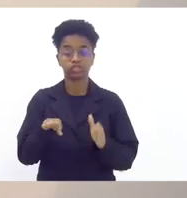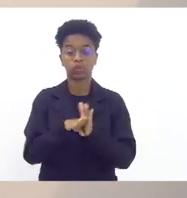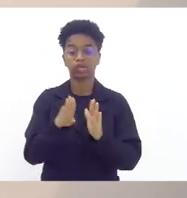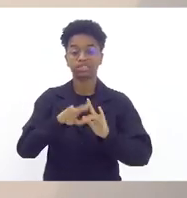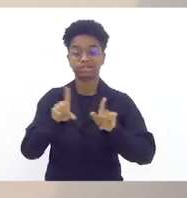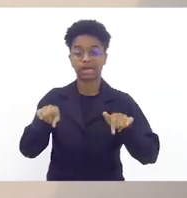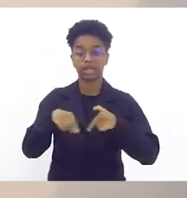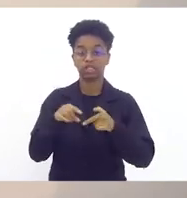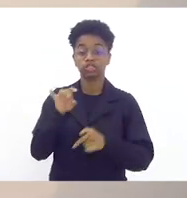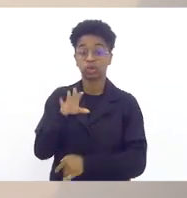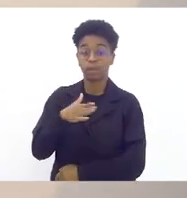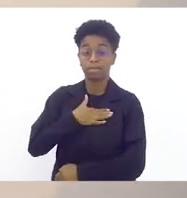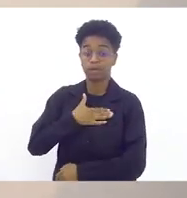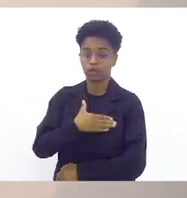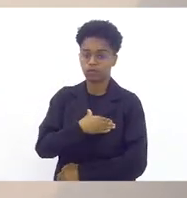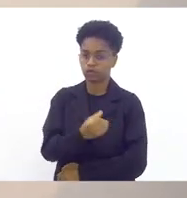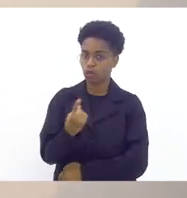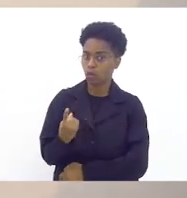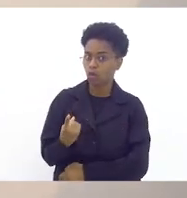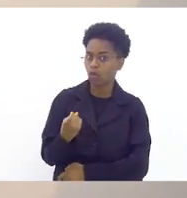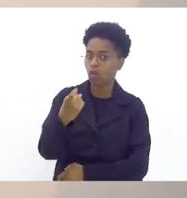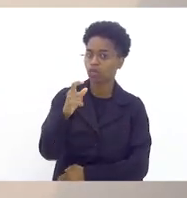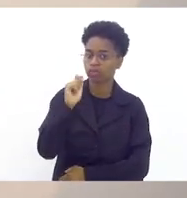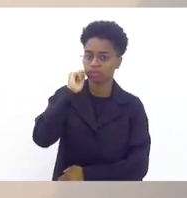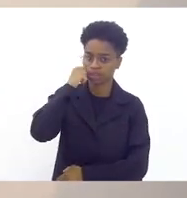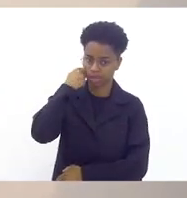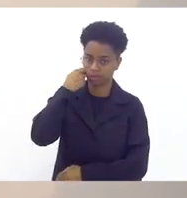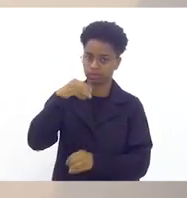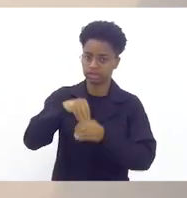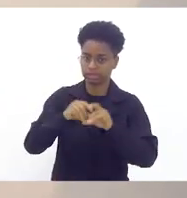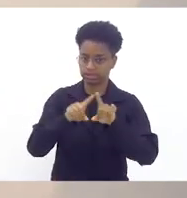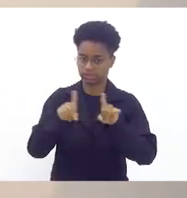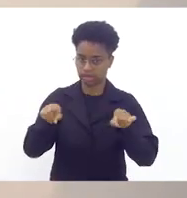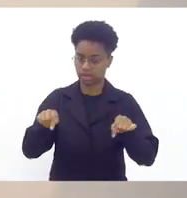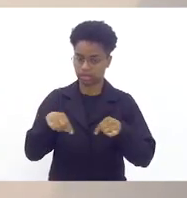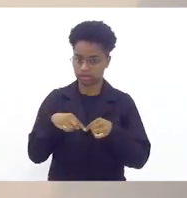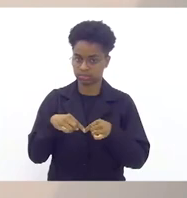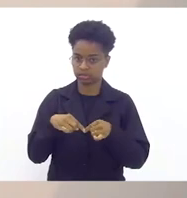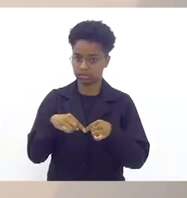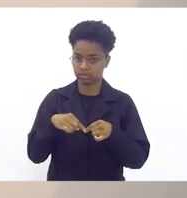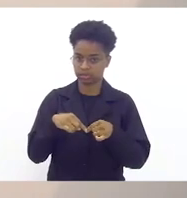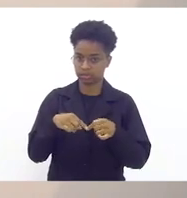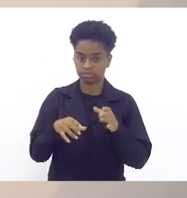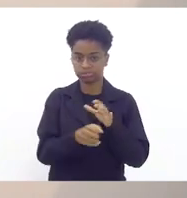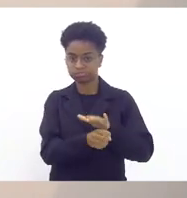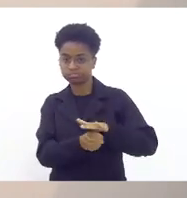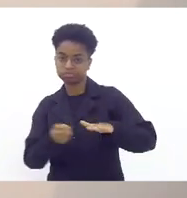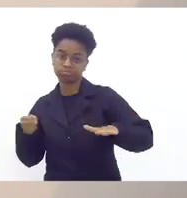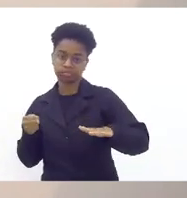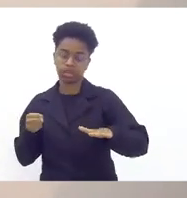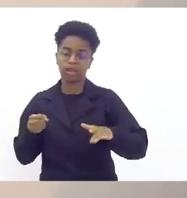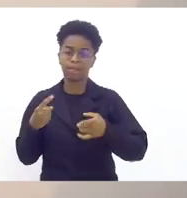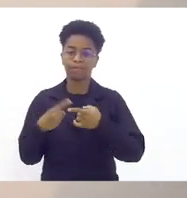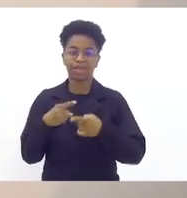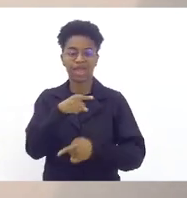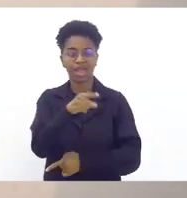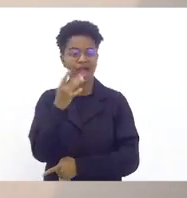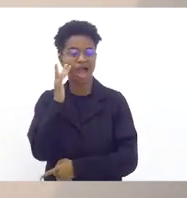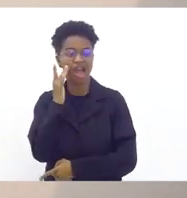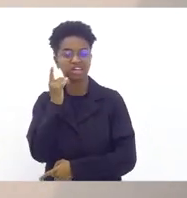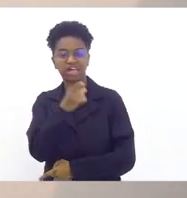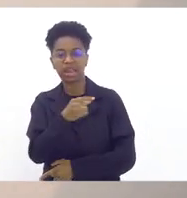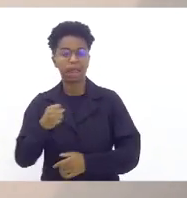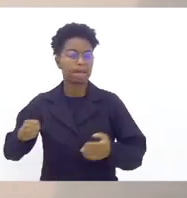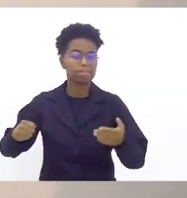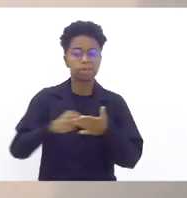somente o meu filho, que era o único negro naquela sala, é retirado porque ela acha que ele está